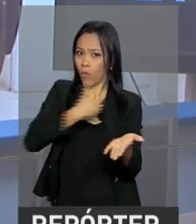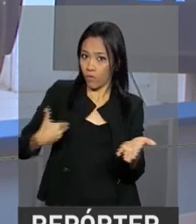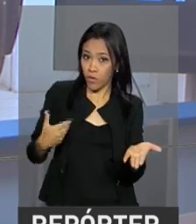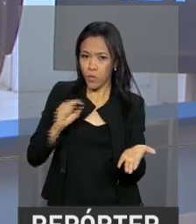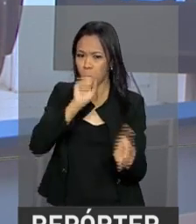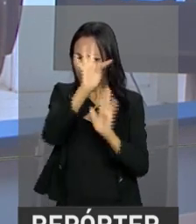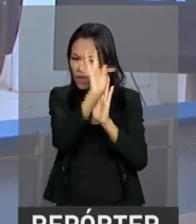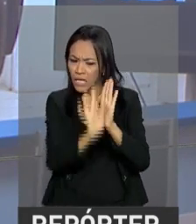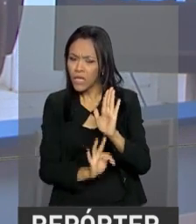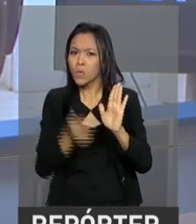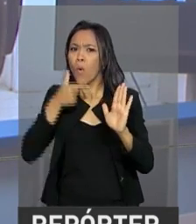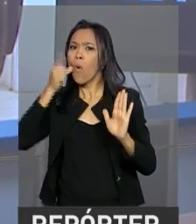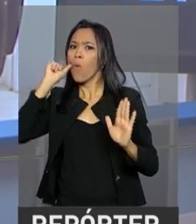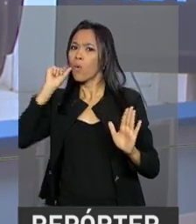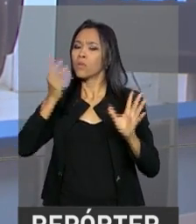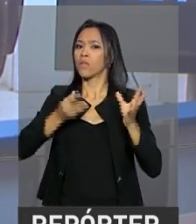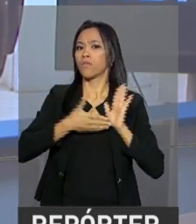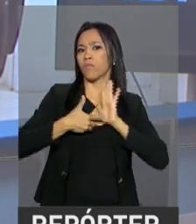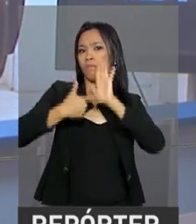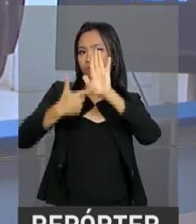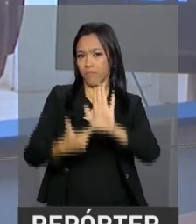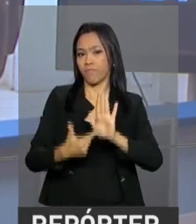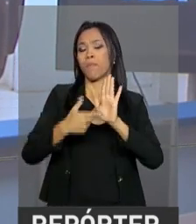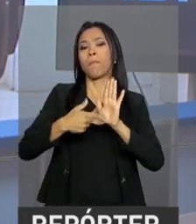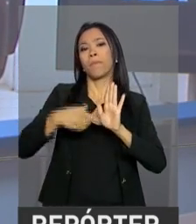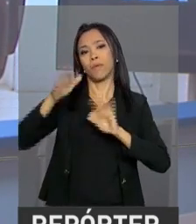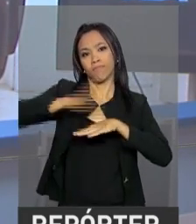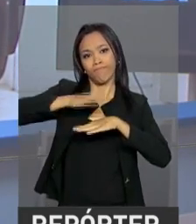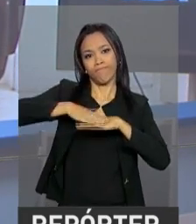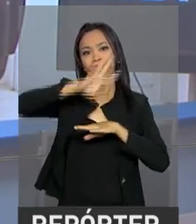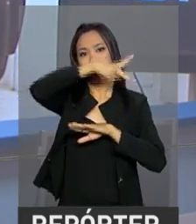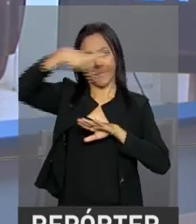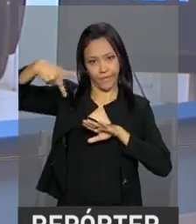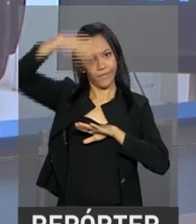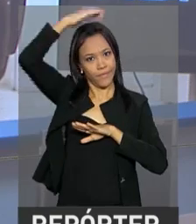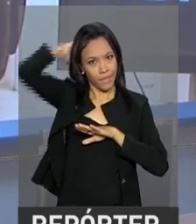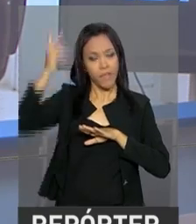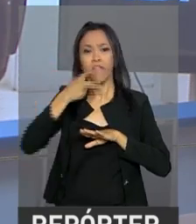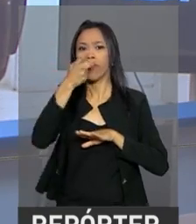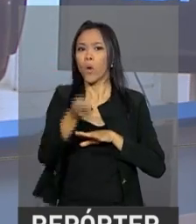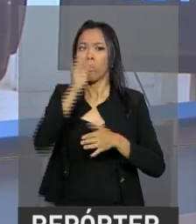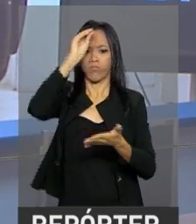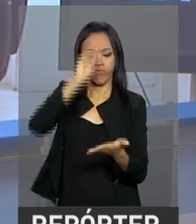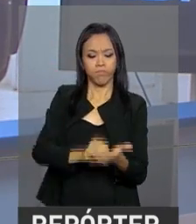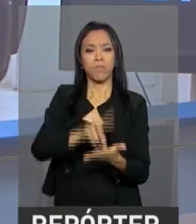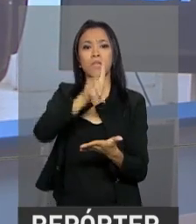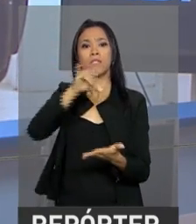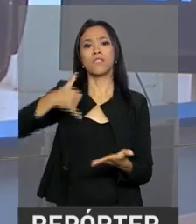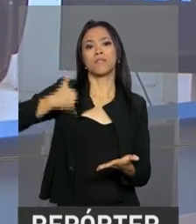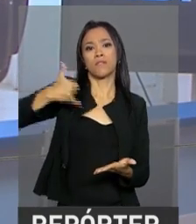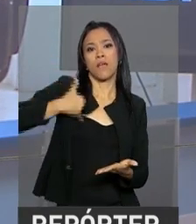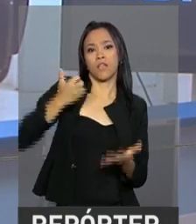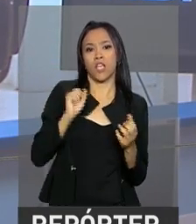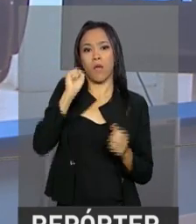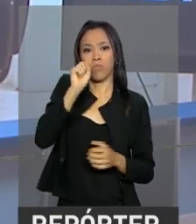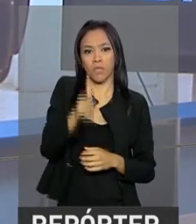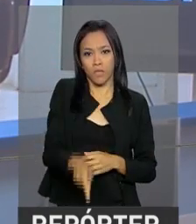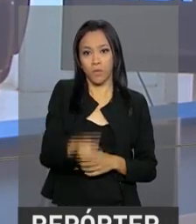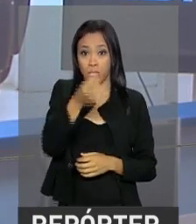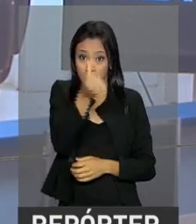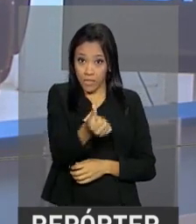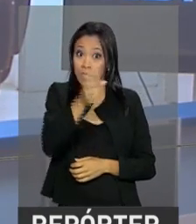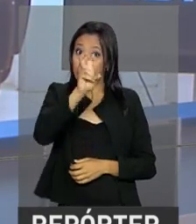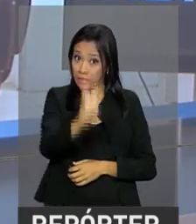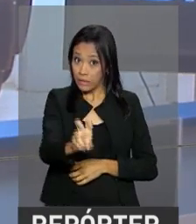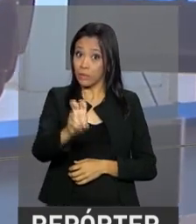texto foi apresentado ontem pelo presidente Michel Temer ele antecipou que vai fixar a idade mínima de aposentadoria em 65